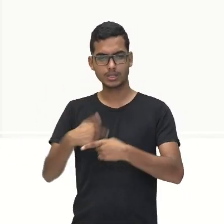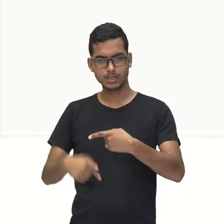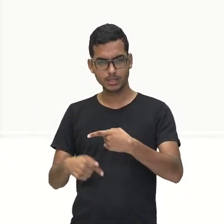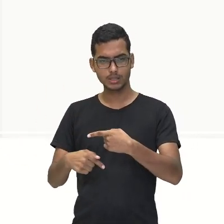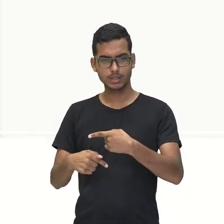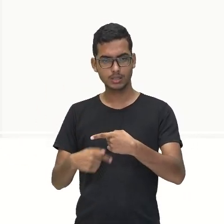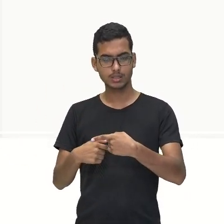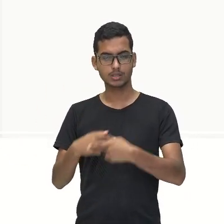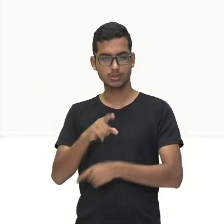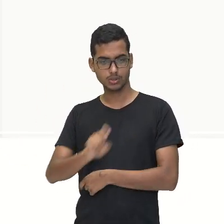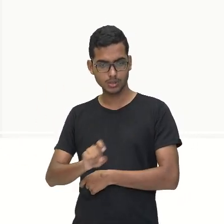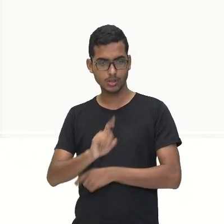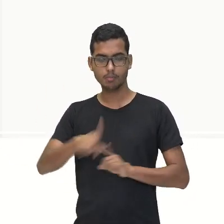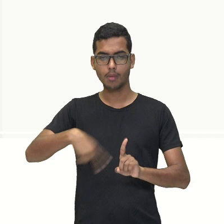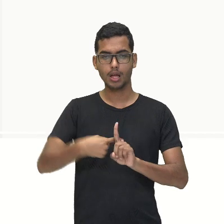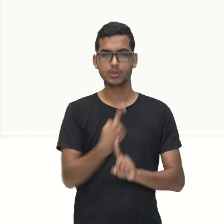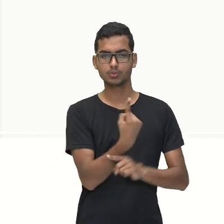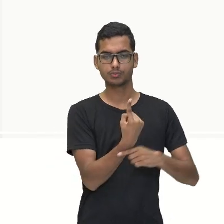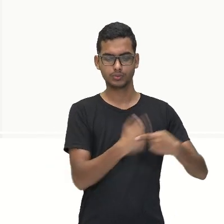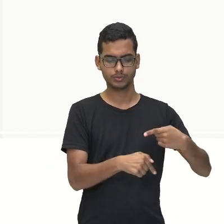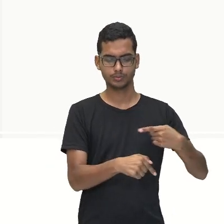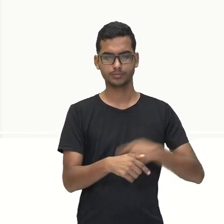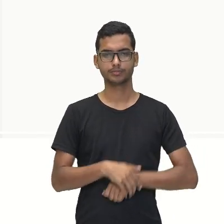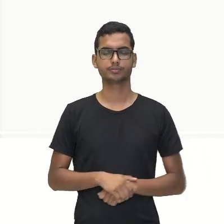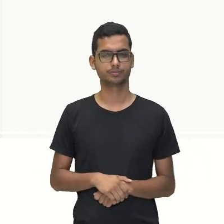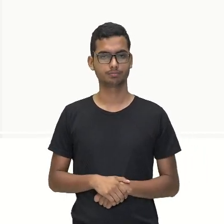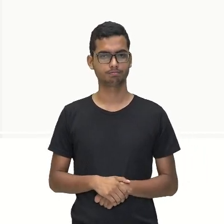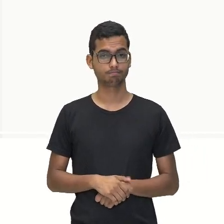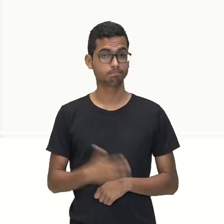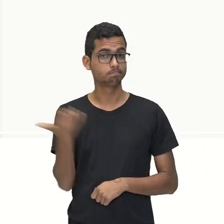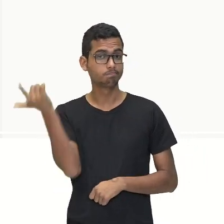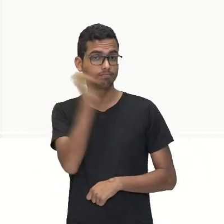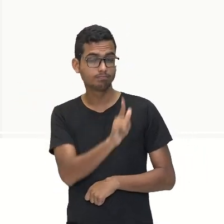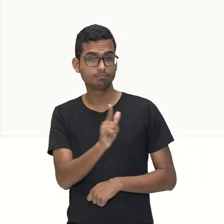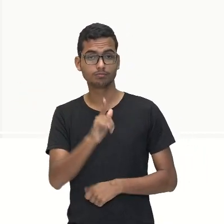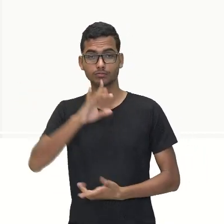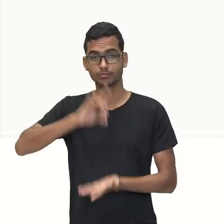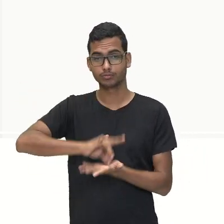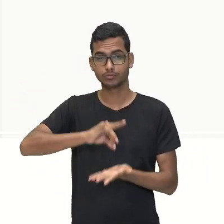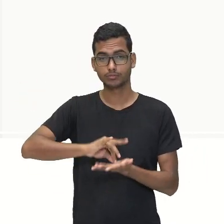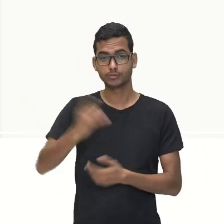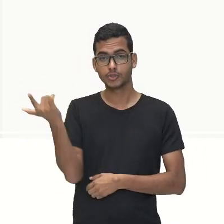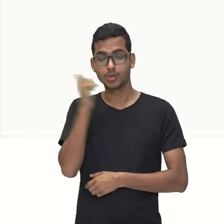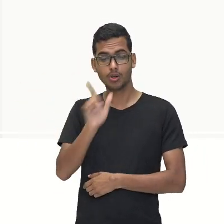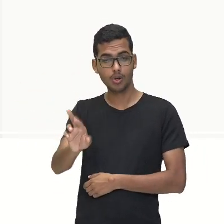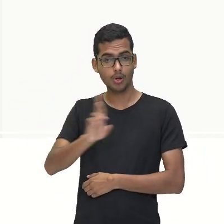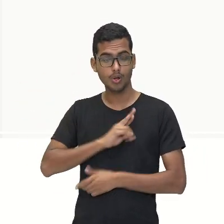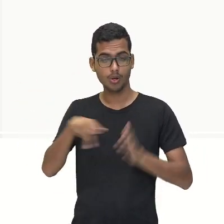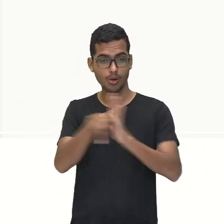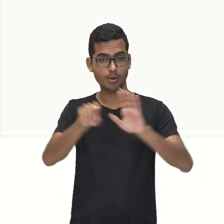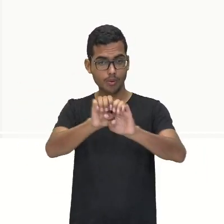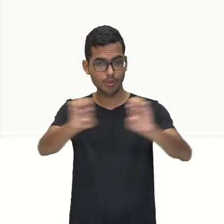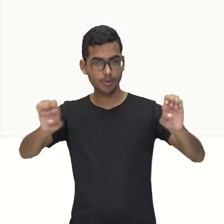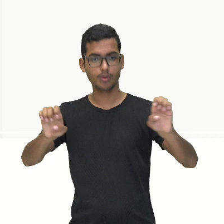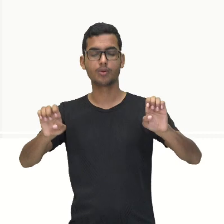sétimo, tá? E aí sim, quando a gente obtém isso, a gente chega então à nossa equação